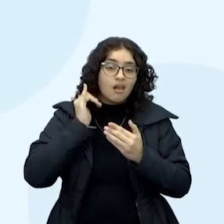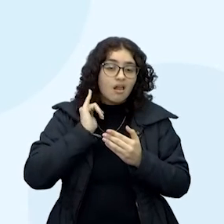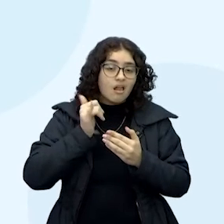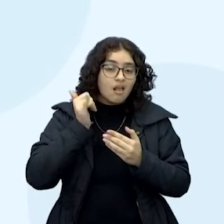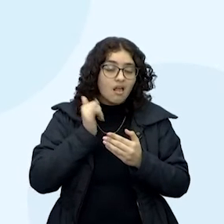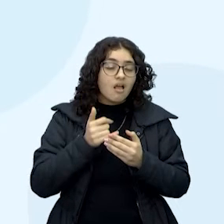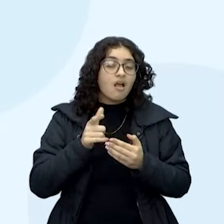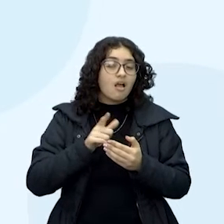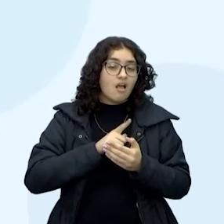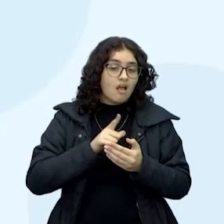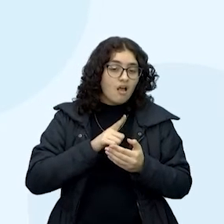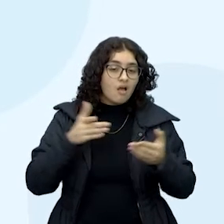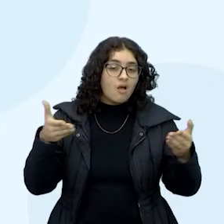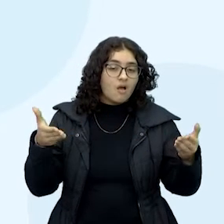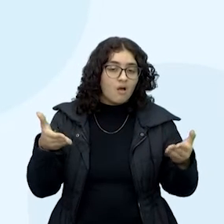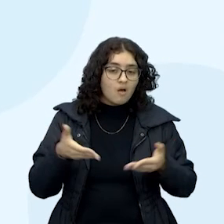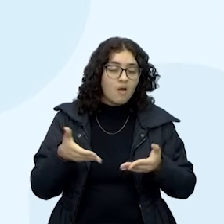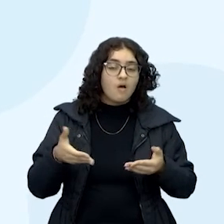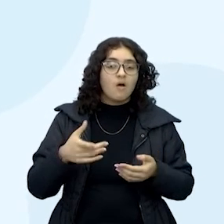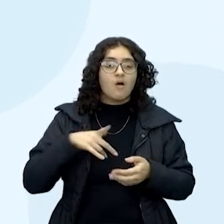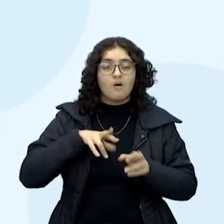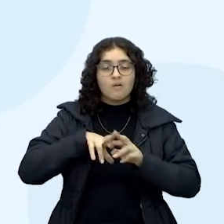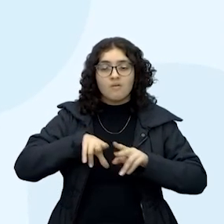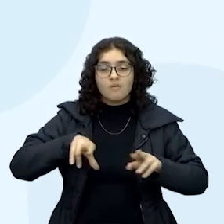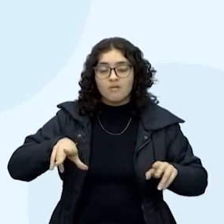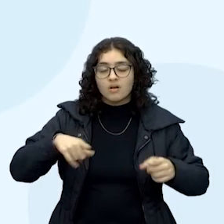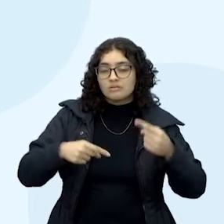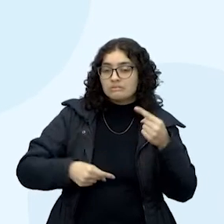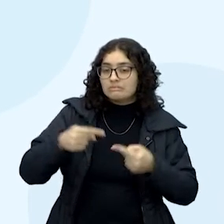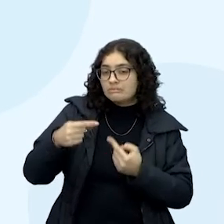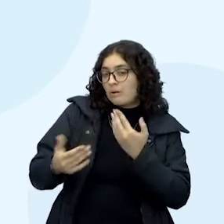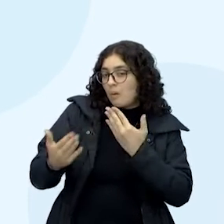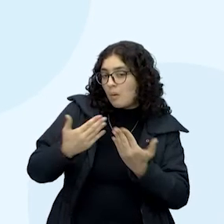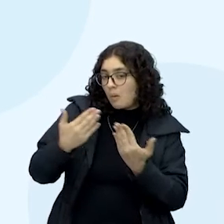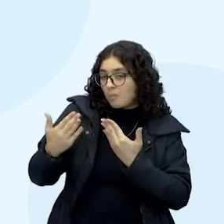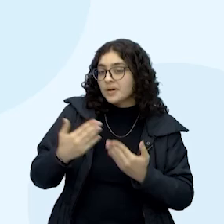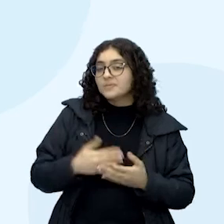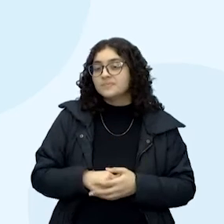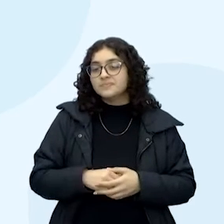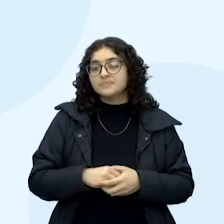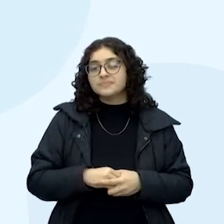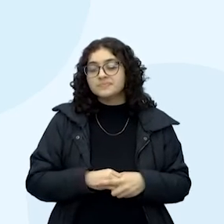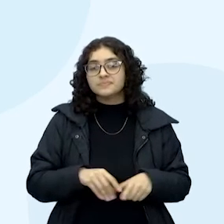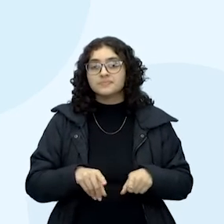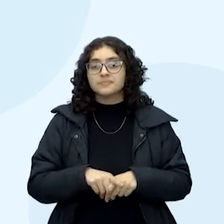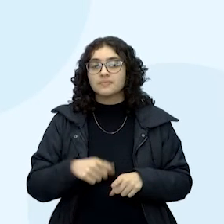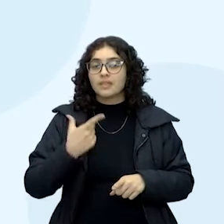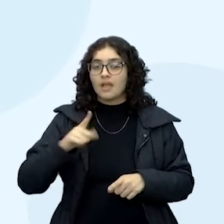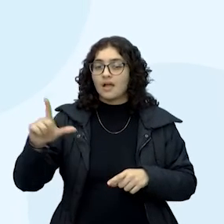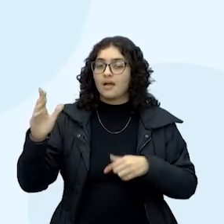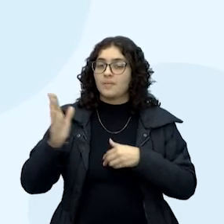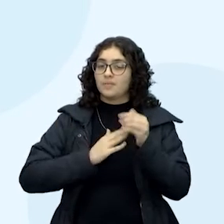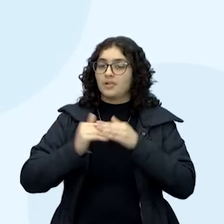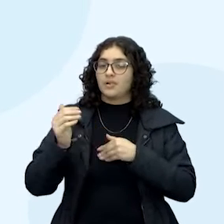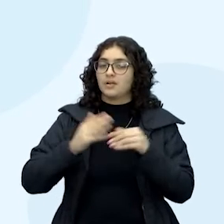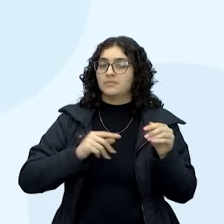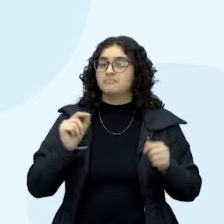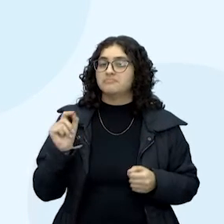que contemplem outros agentes e discursos. E temos mais uma habilidade que